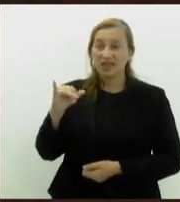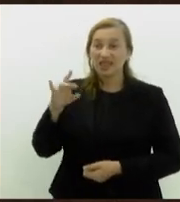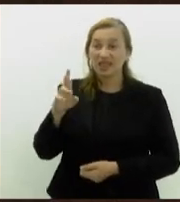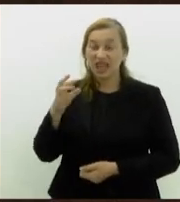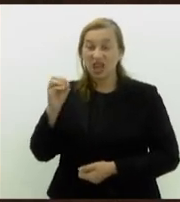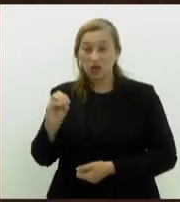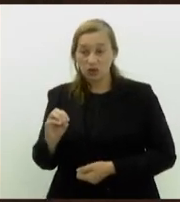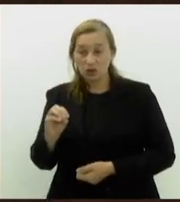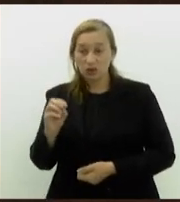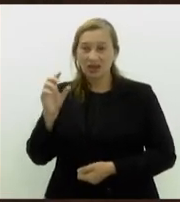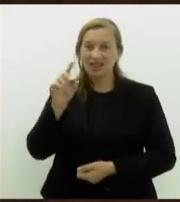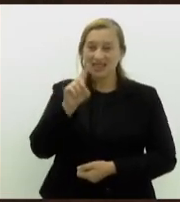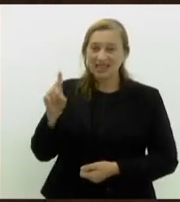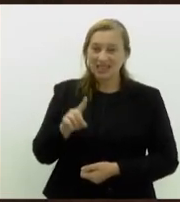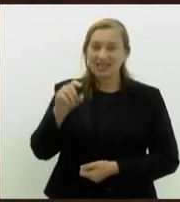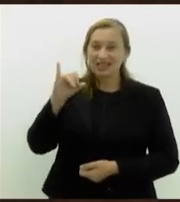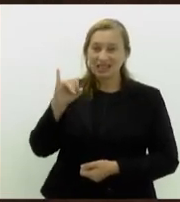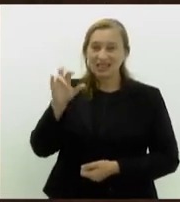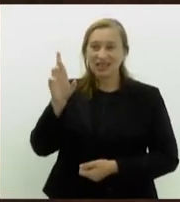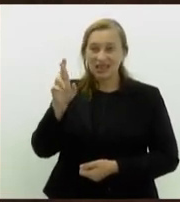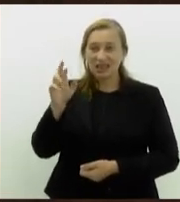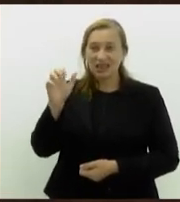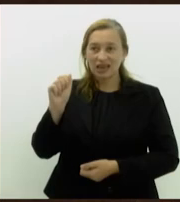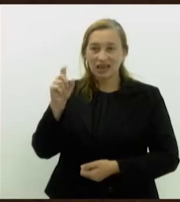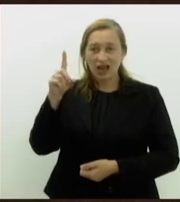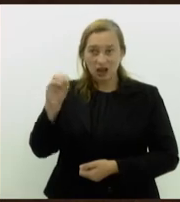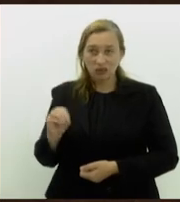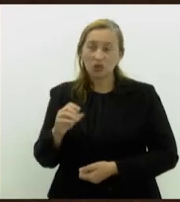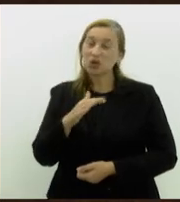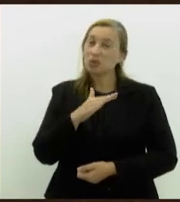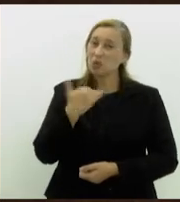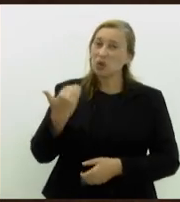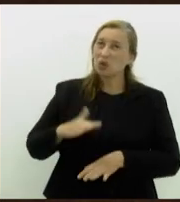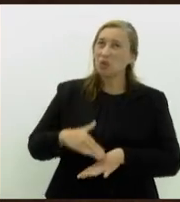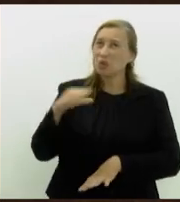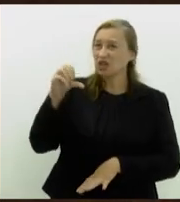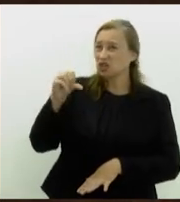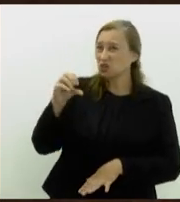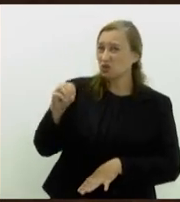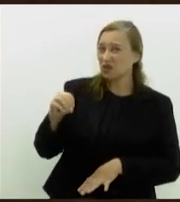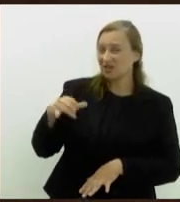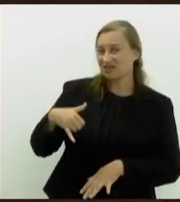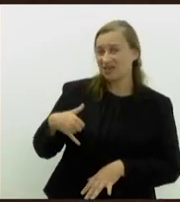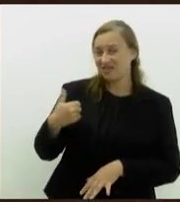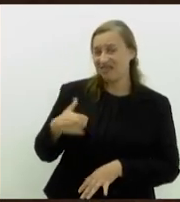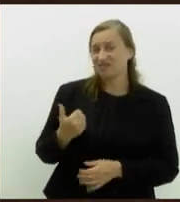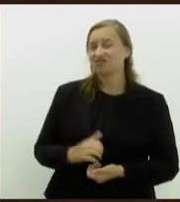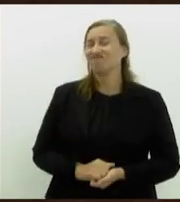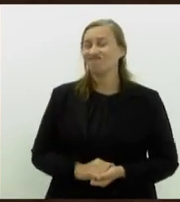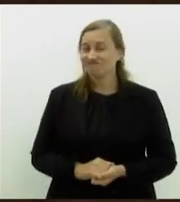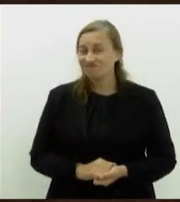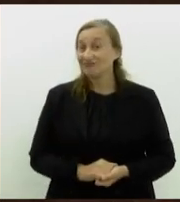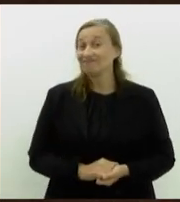Ziraldo, que faleceu com mais de 90 anos.